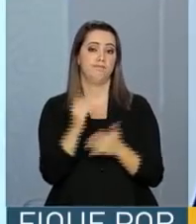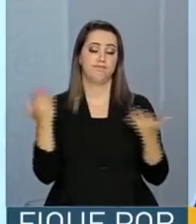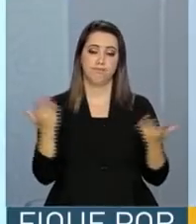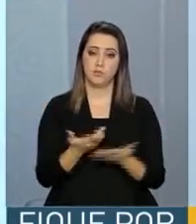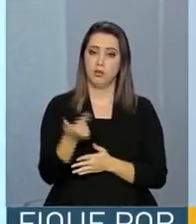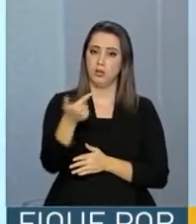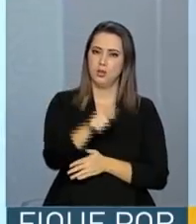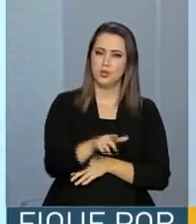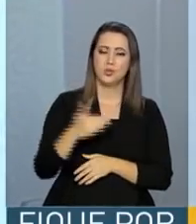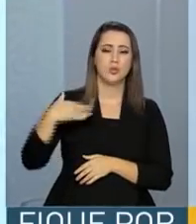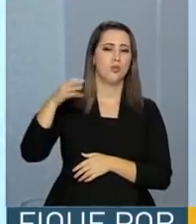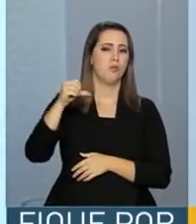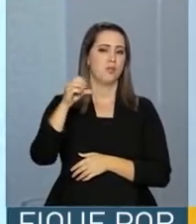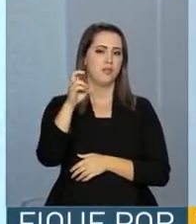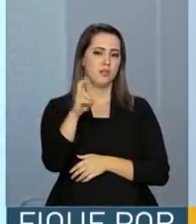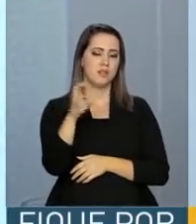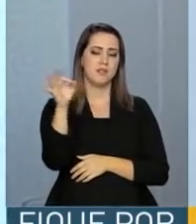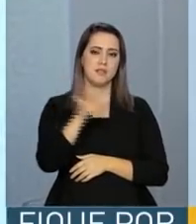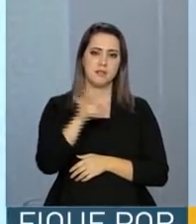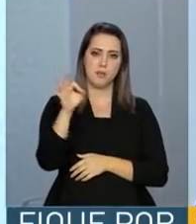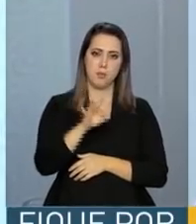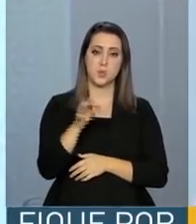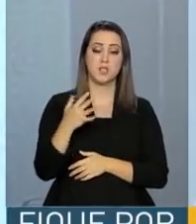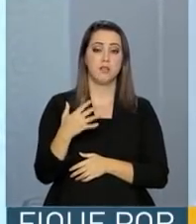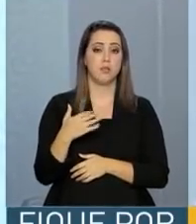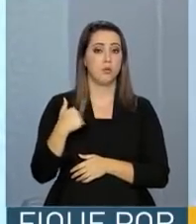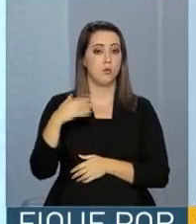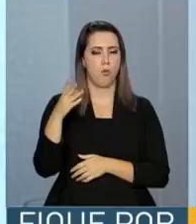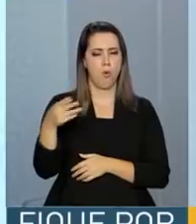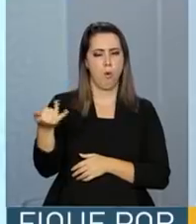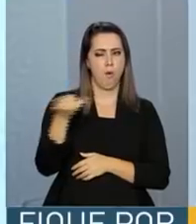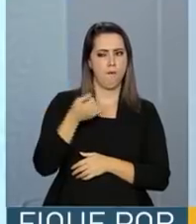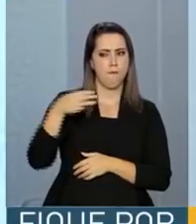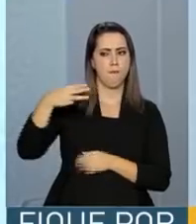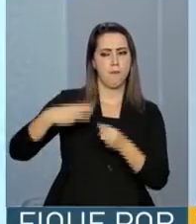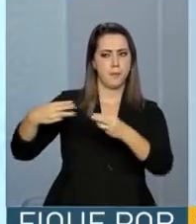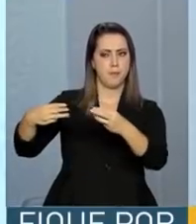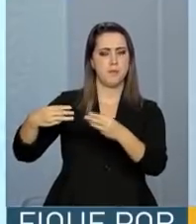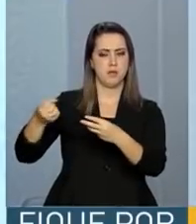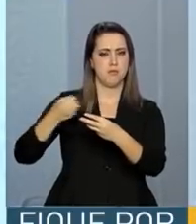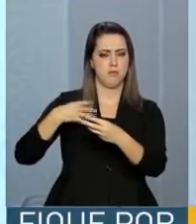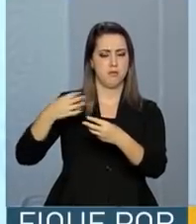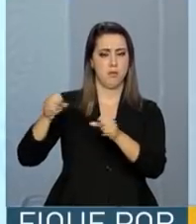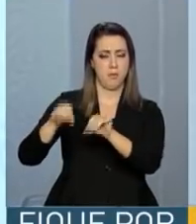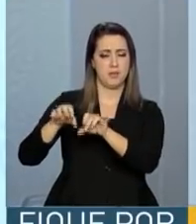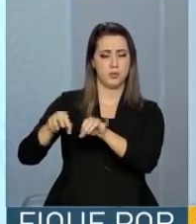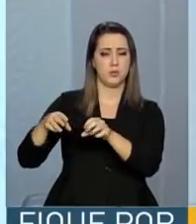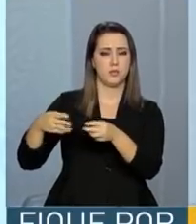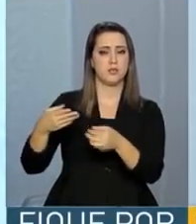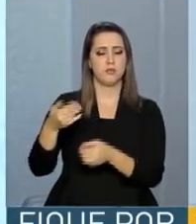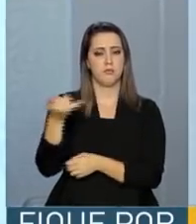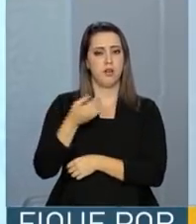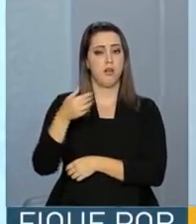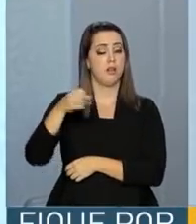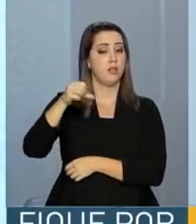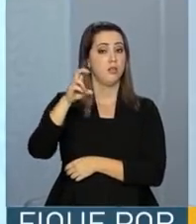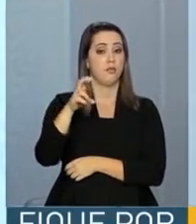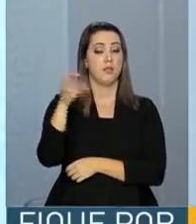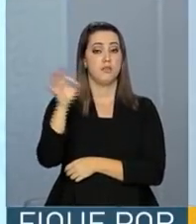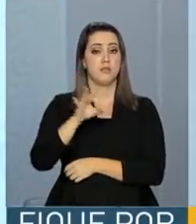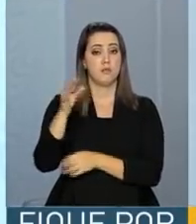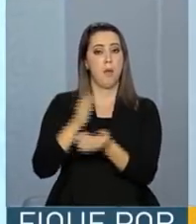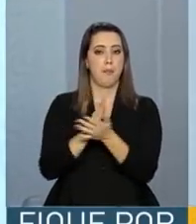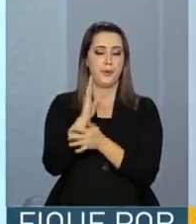hoje mais de 95% mídias mendonça a do setor educacional a prova a reformulação do ensino